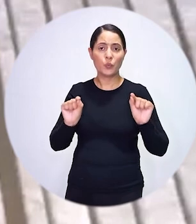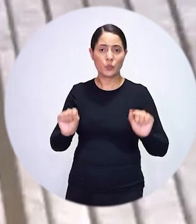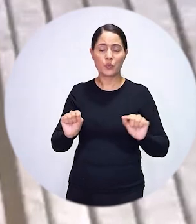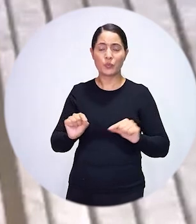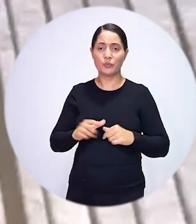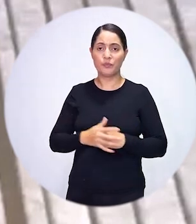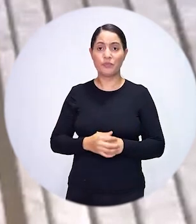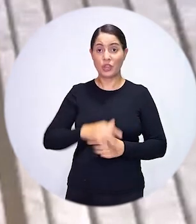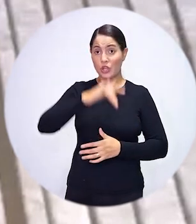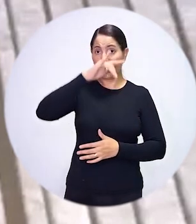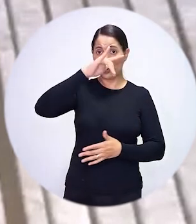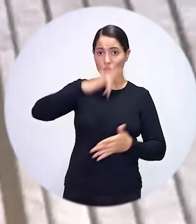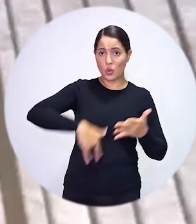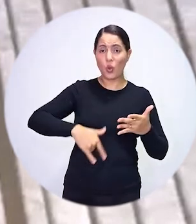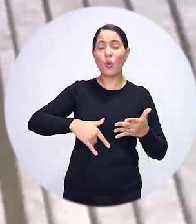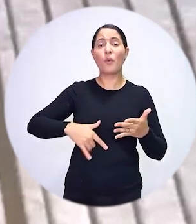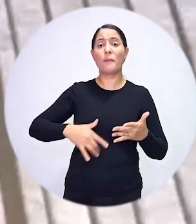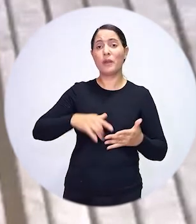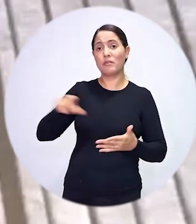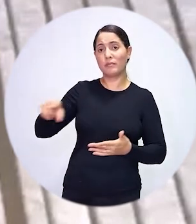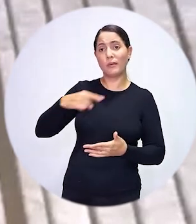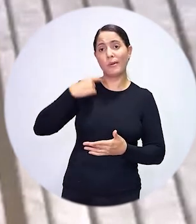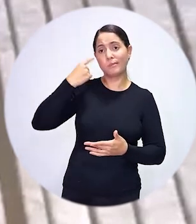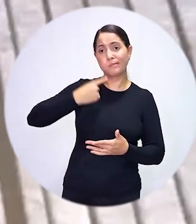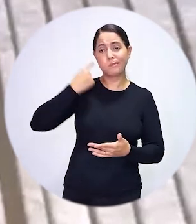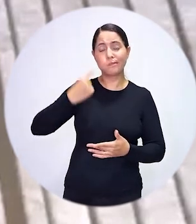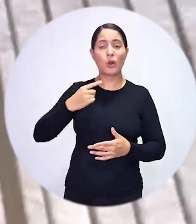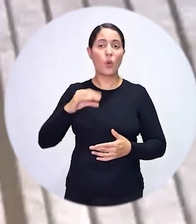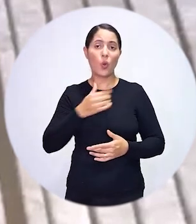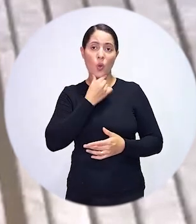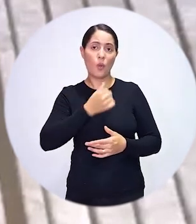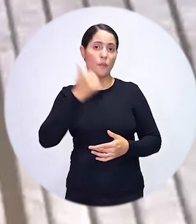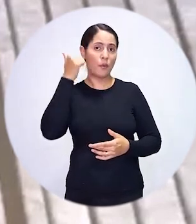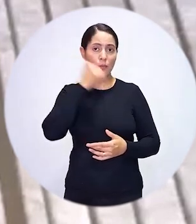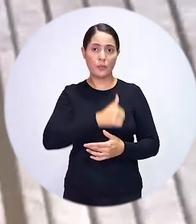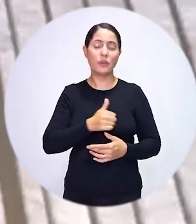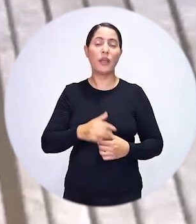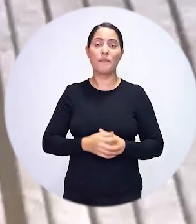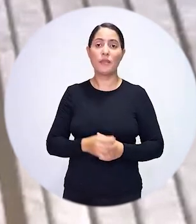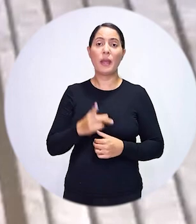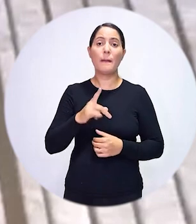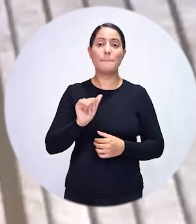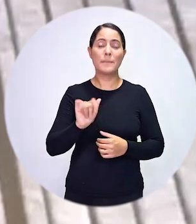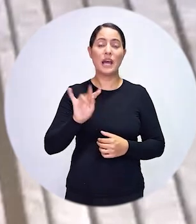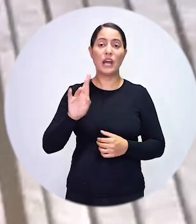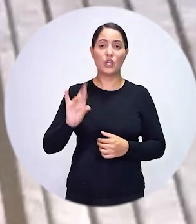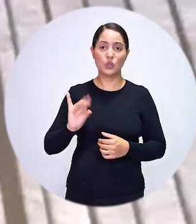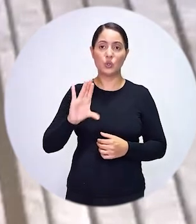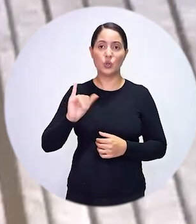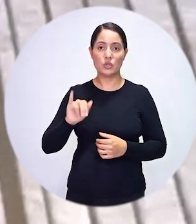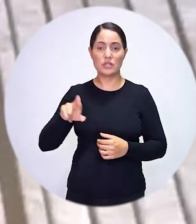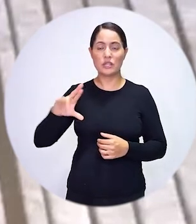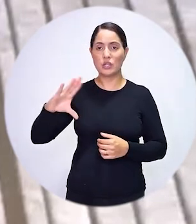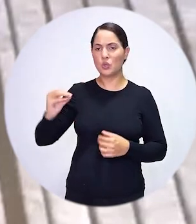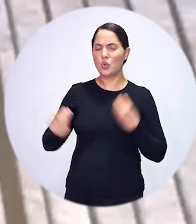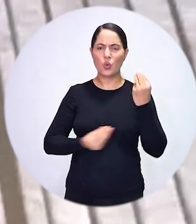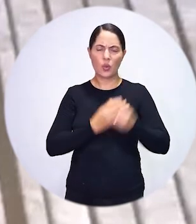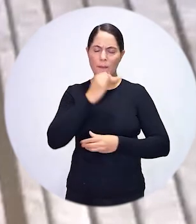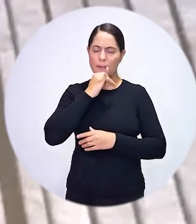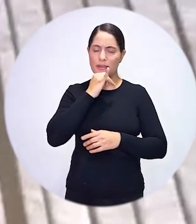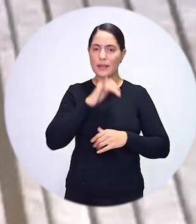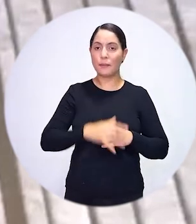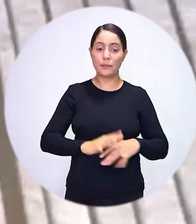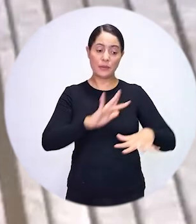em procedimentos patrocinados pelo advogado ou pela advogada. É muito